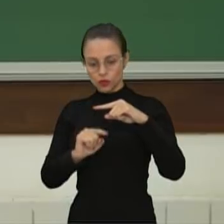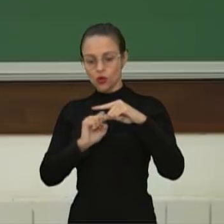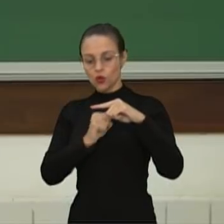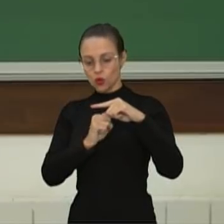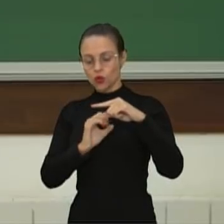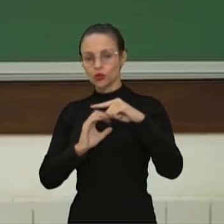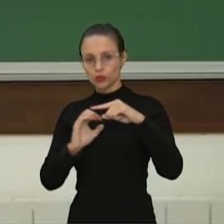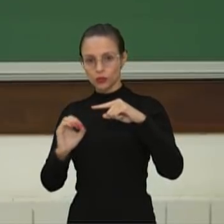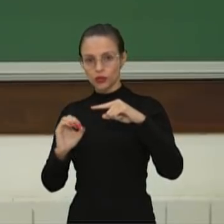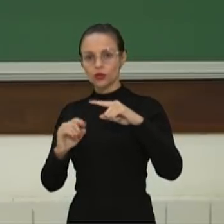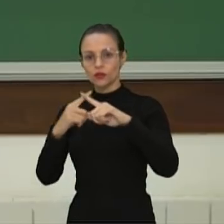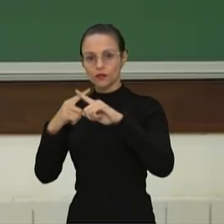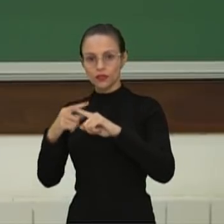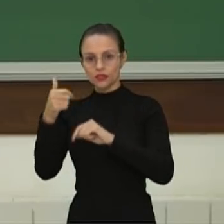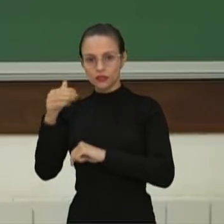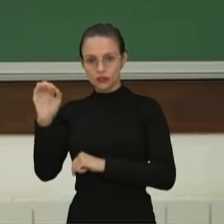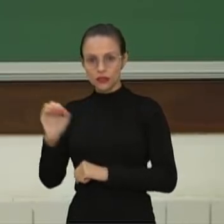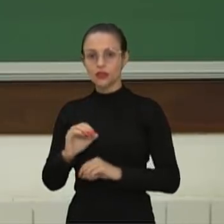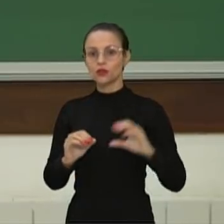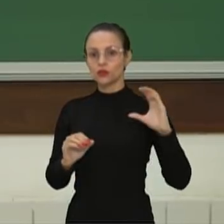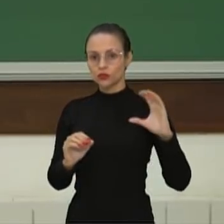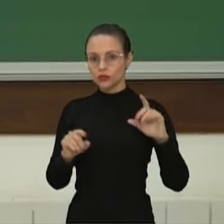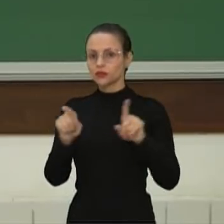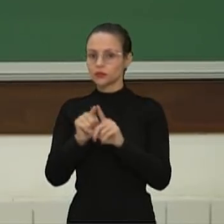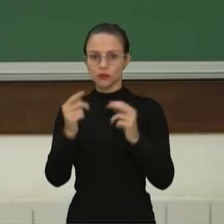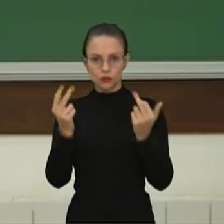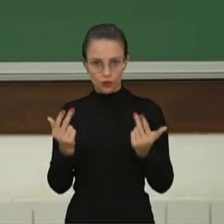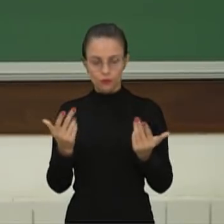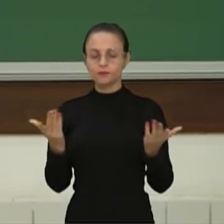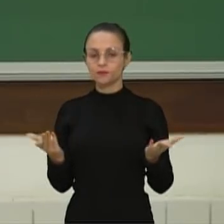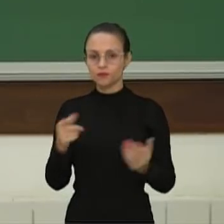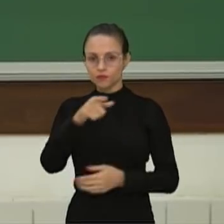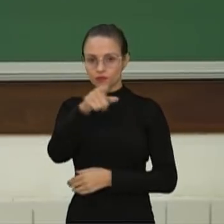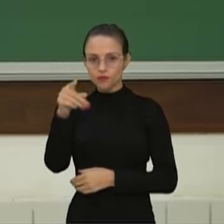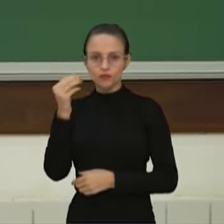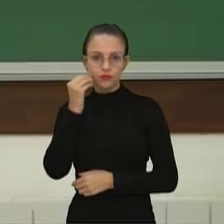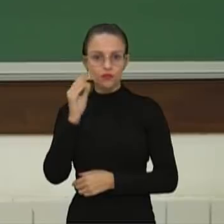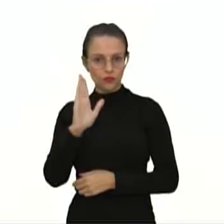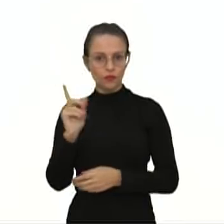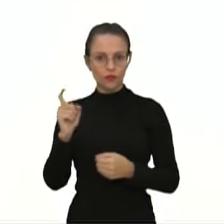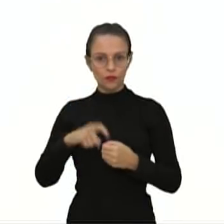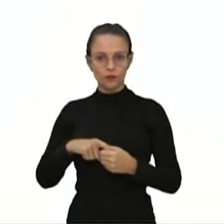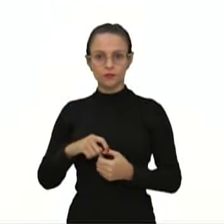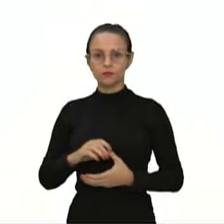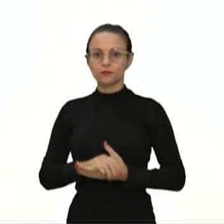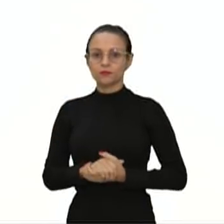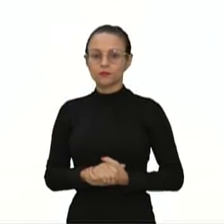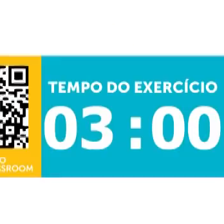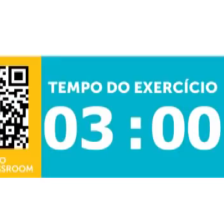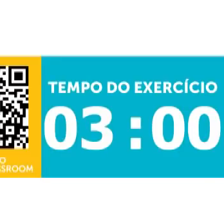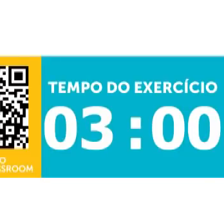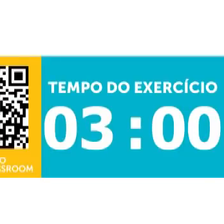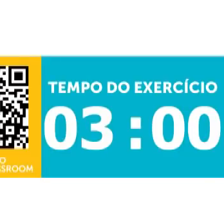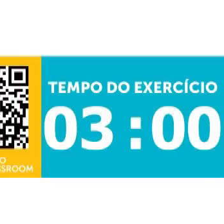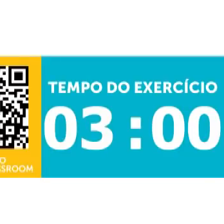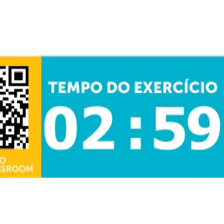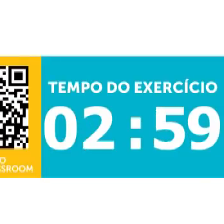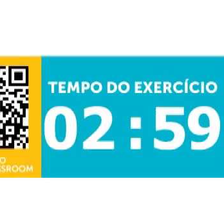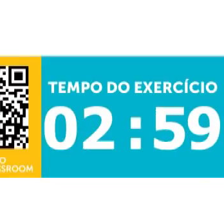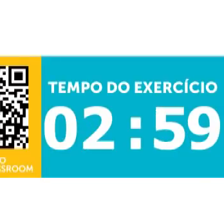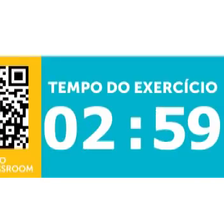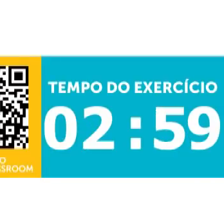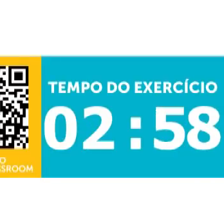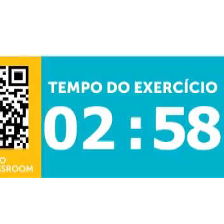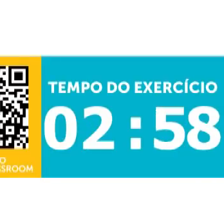8.000 vezes 100. E o funcionário C, a mesma coisa. Tente aí e a gente já retorna, tá bom?